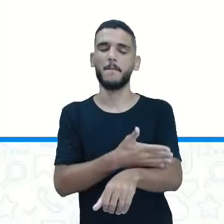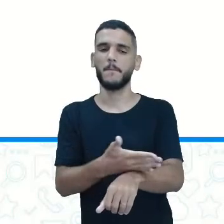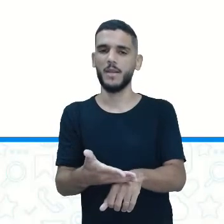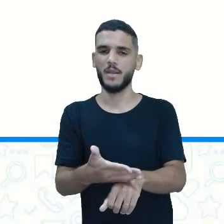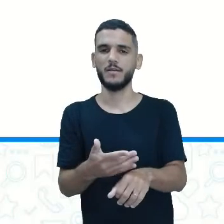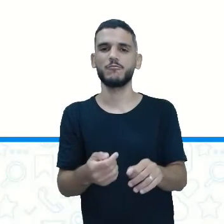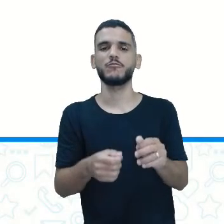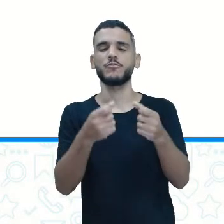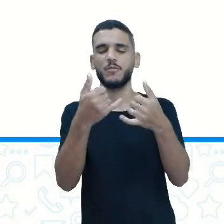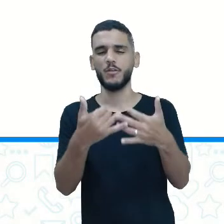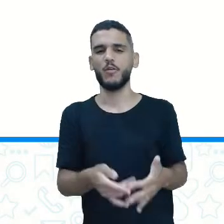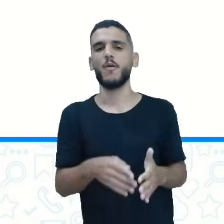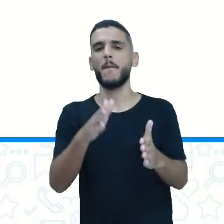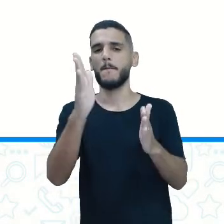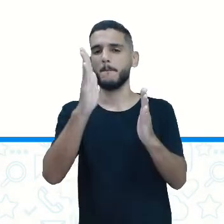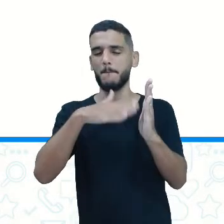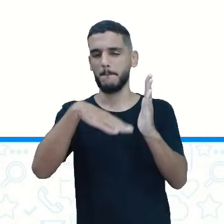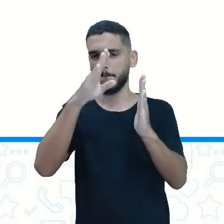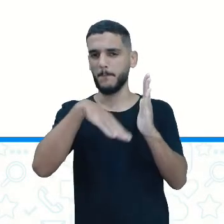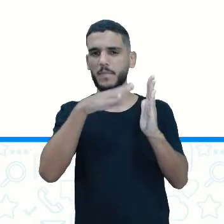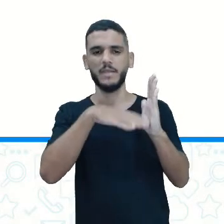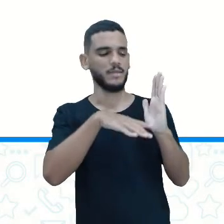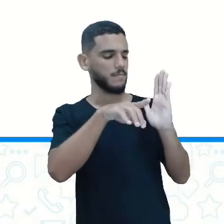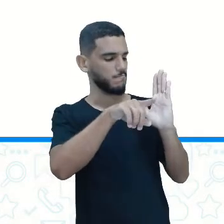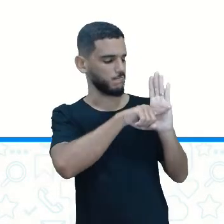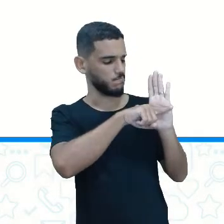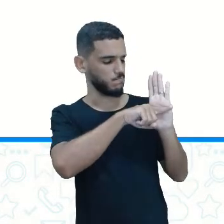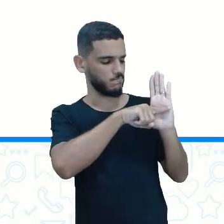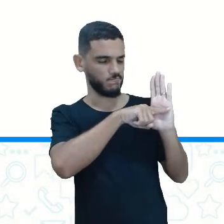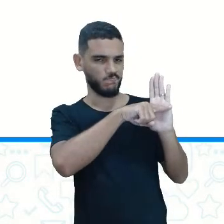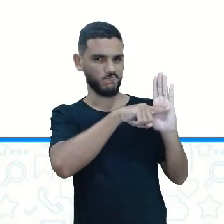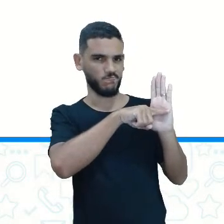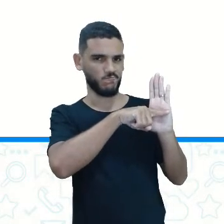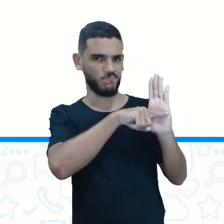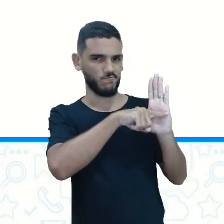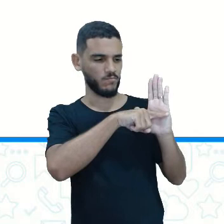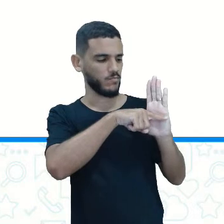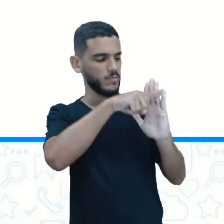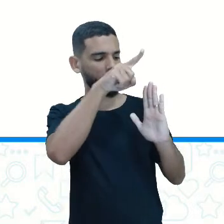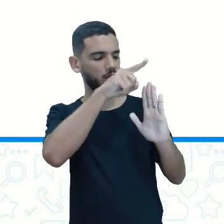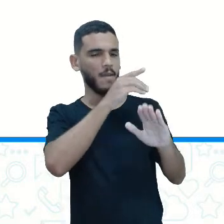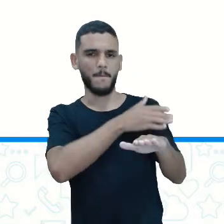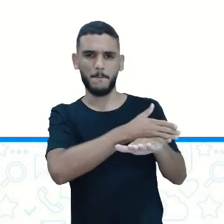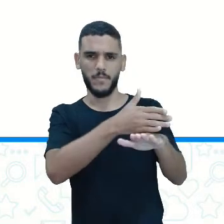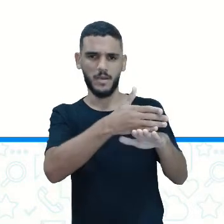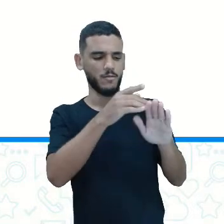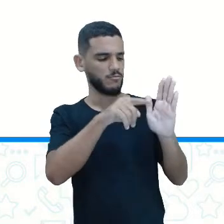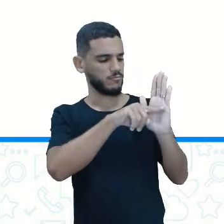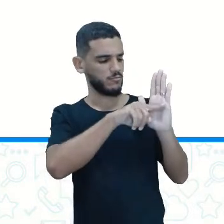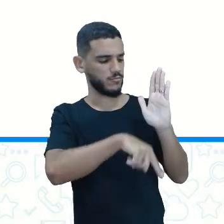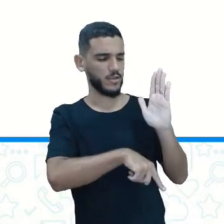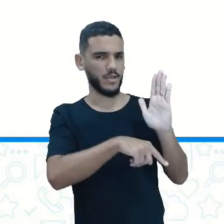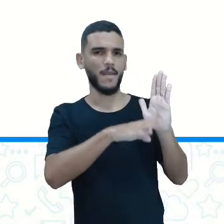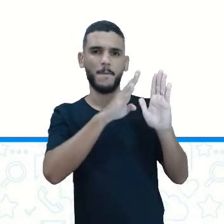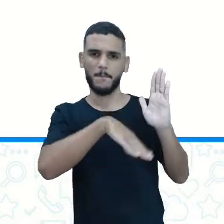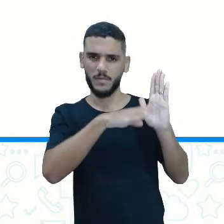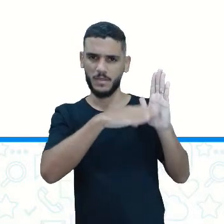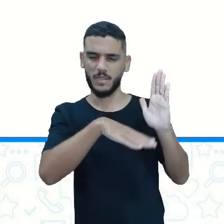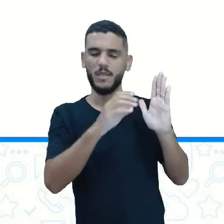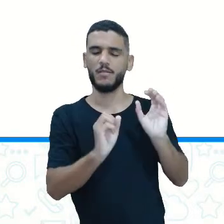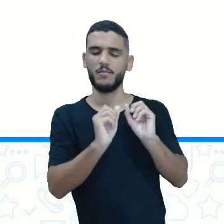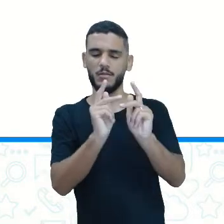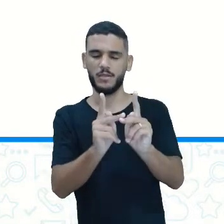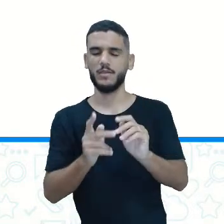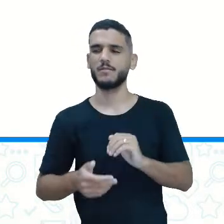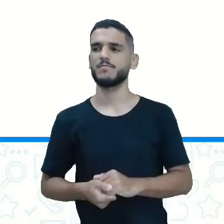pintem a metade da folha para a gente fazer uma atividade. As crianças tinham que pintar a metade.